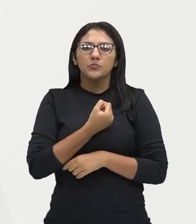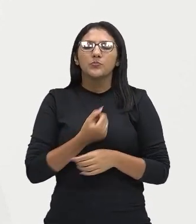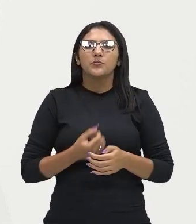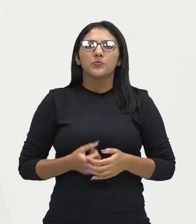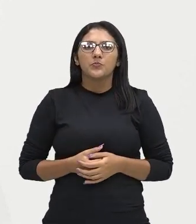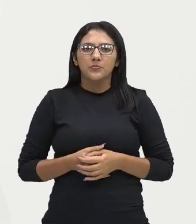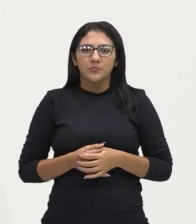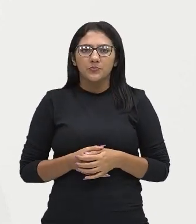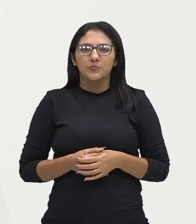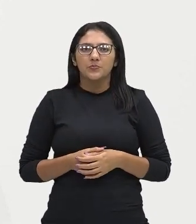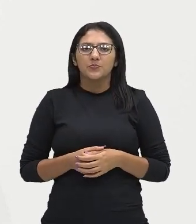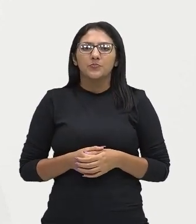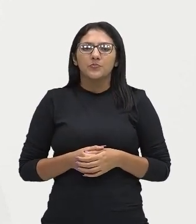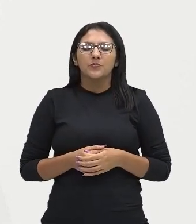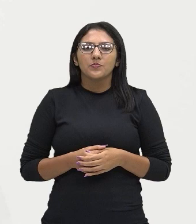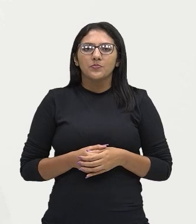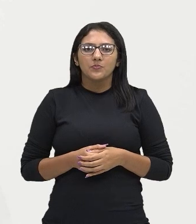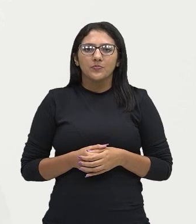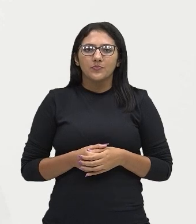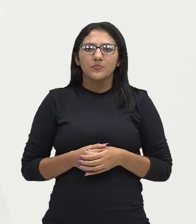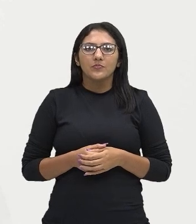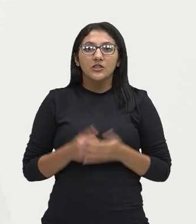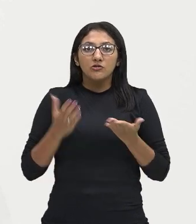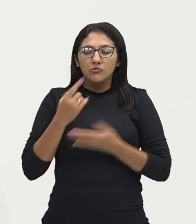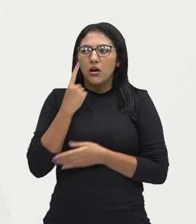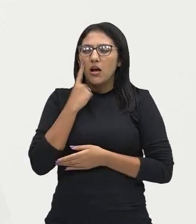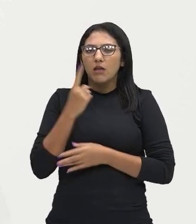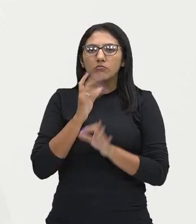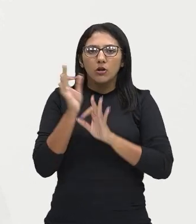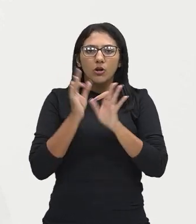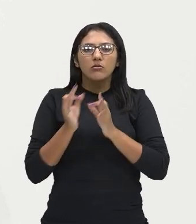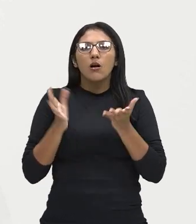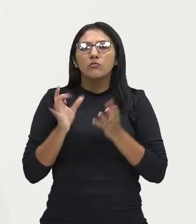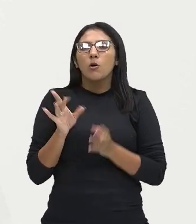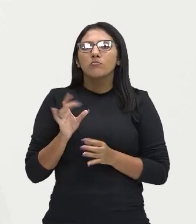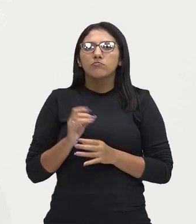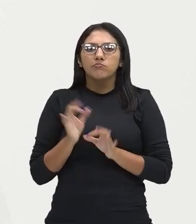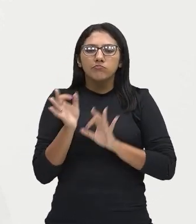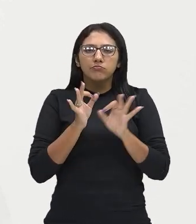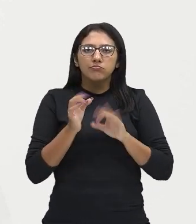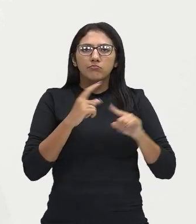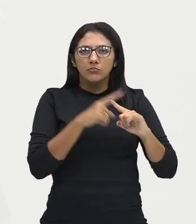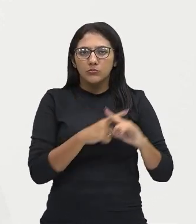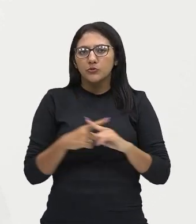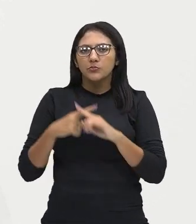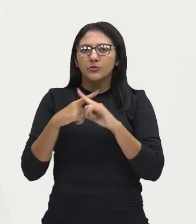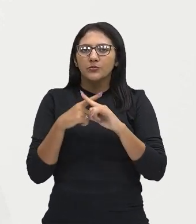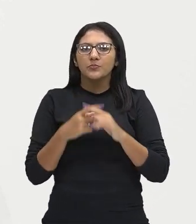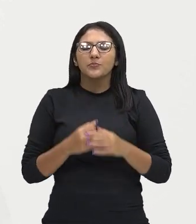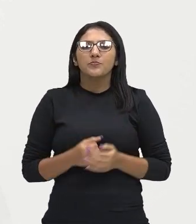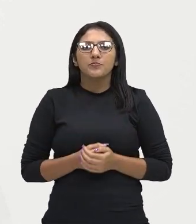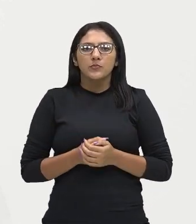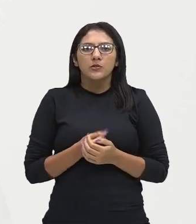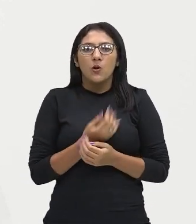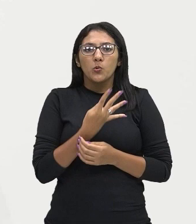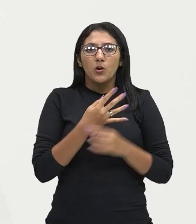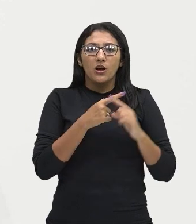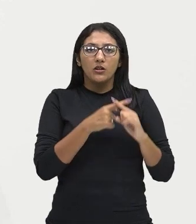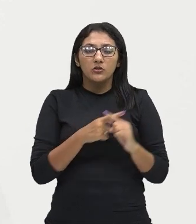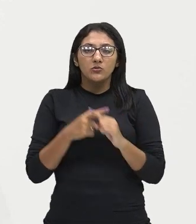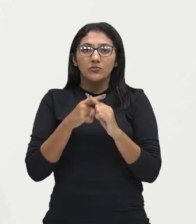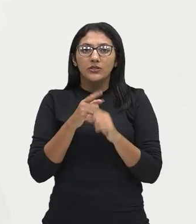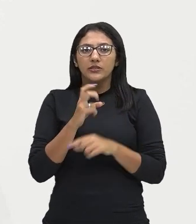o numerador virou denominador. Dito isto, é só agora a gente multiplicar, ó. Numerador vezes